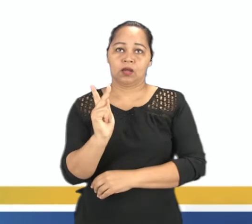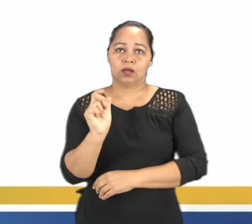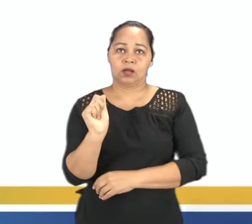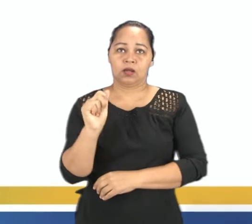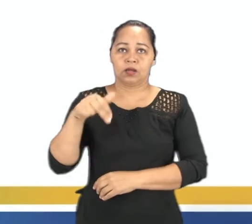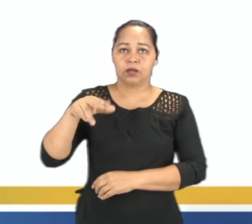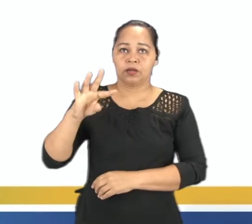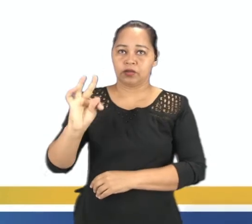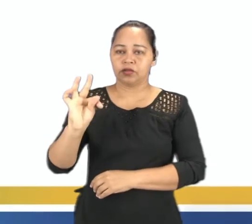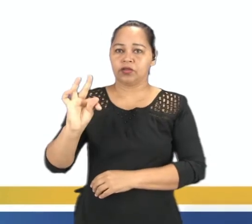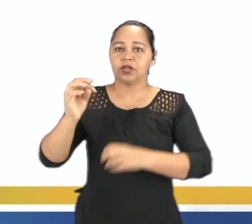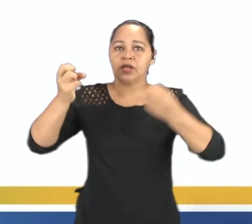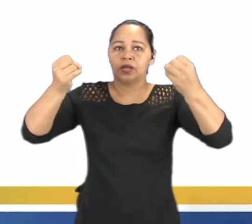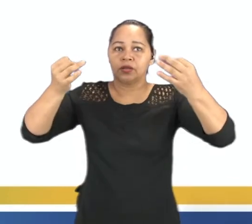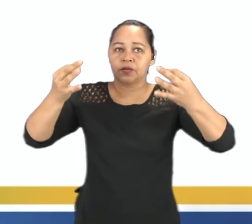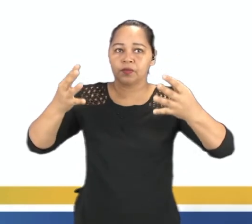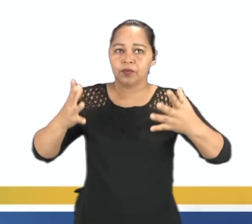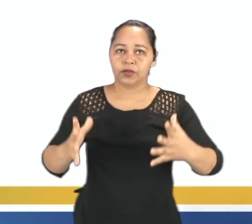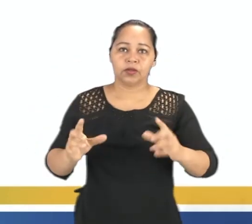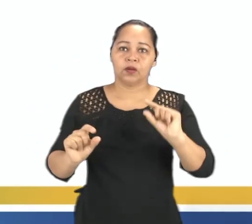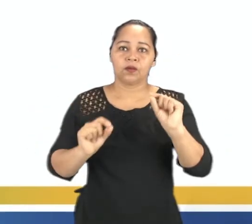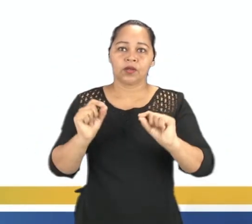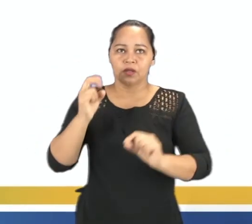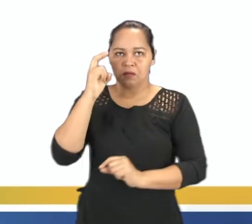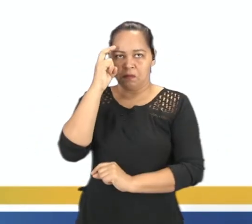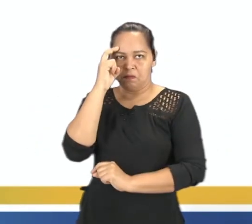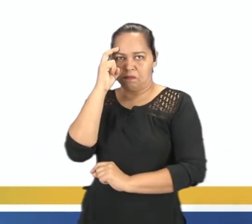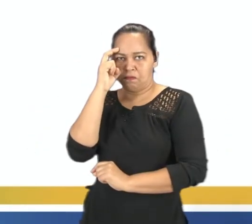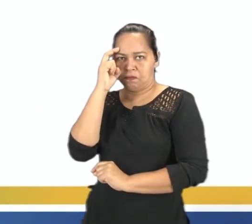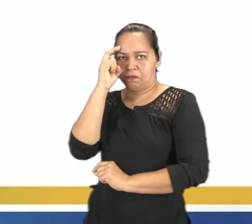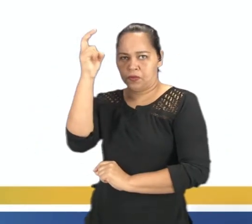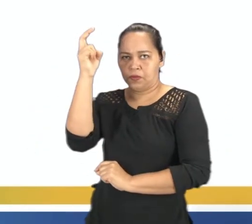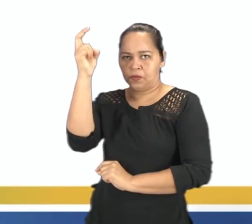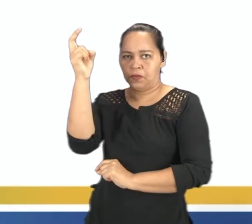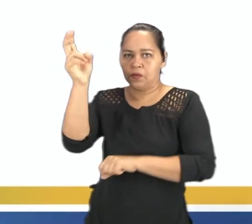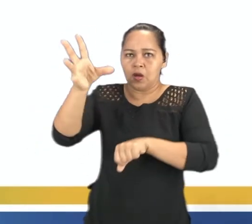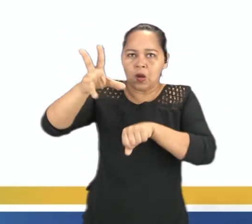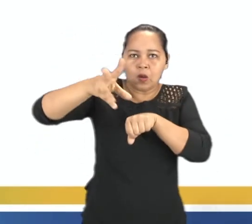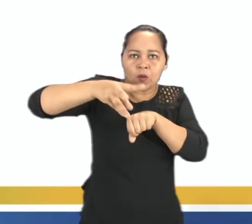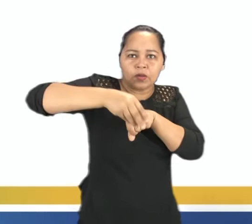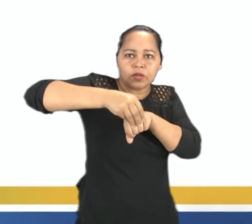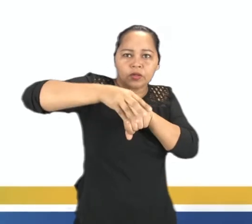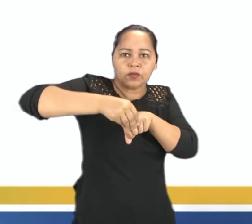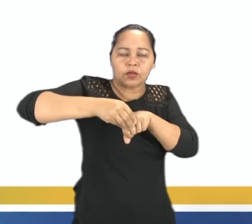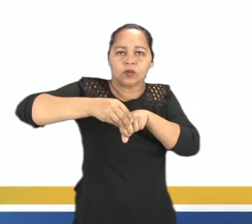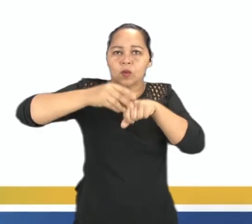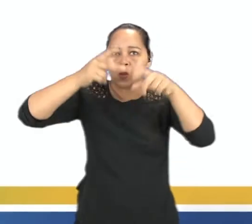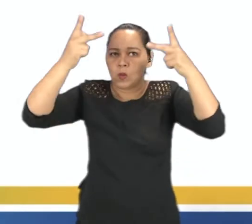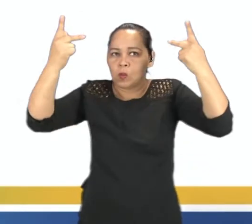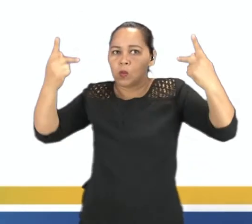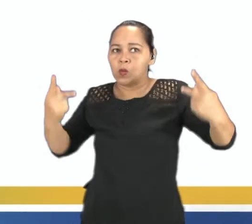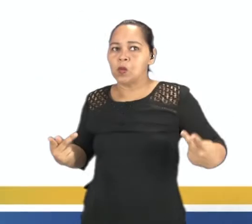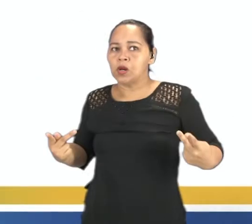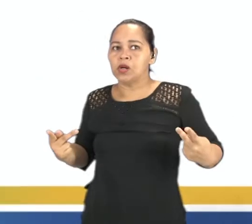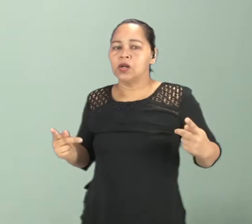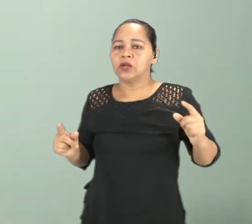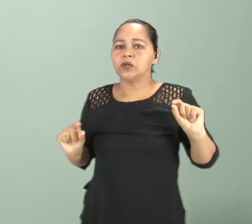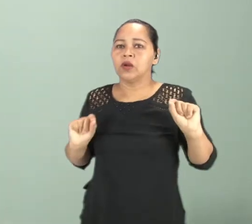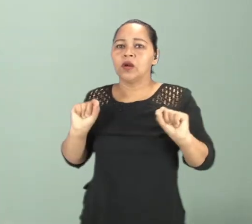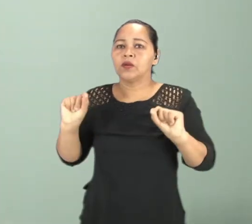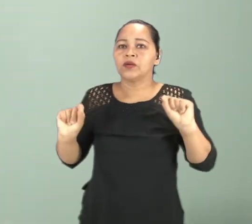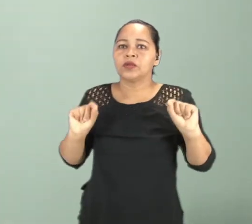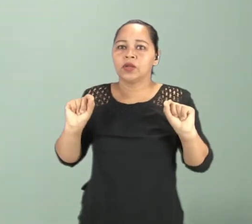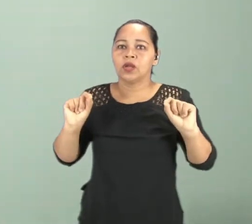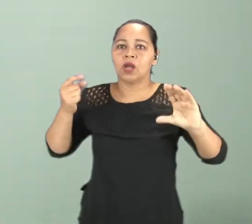que a transcendência da coisa em si com relação ao conhecimento humano. Ou seja, a transcendência ela